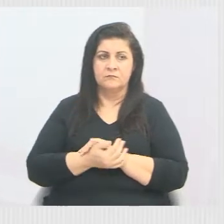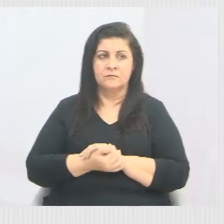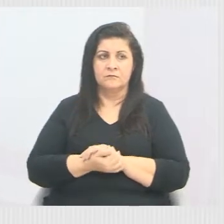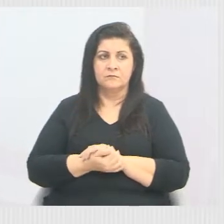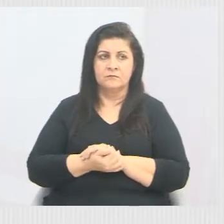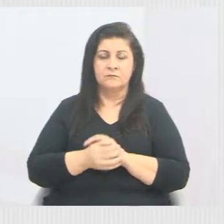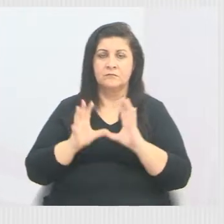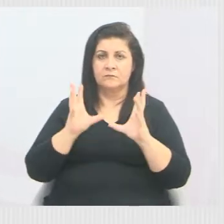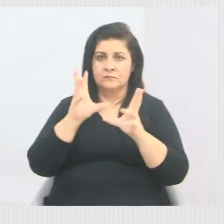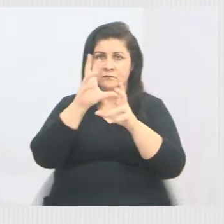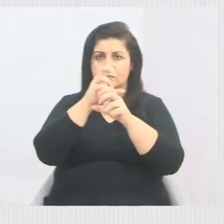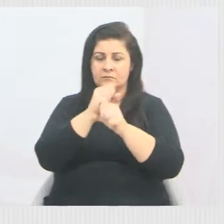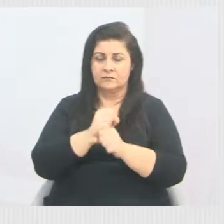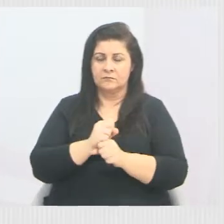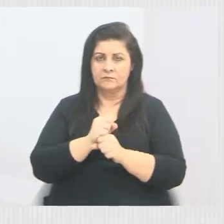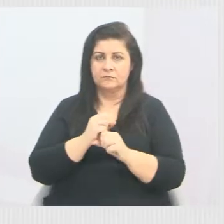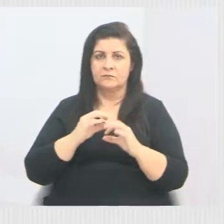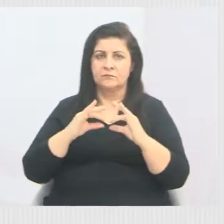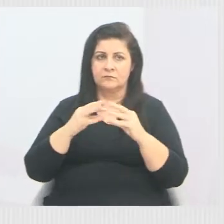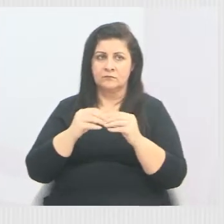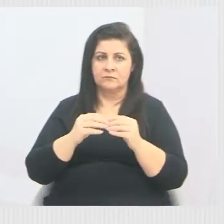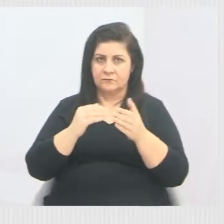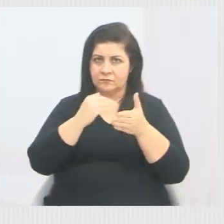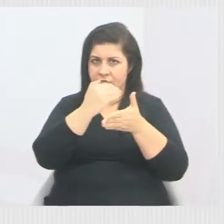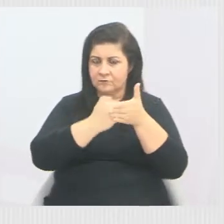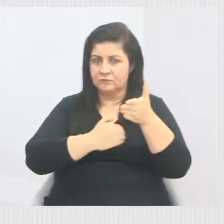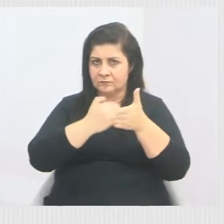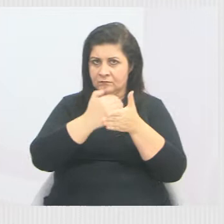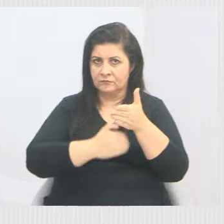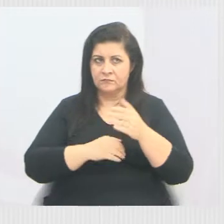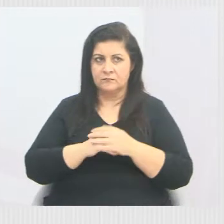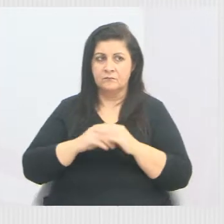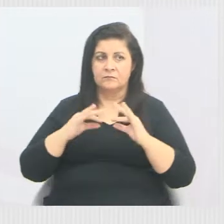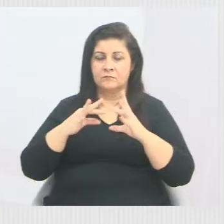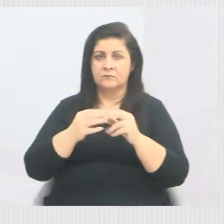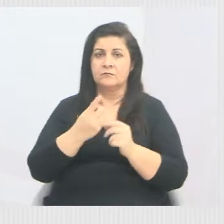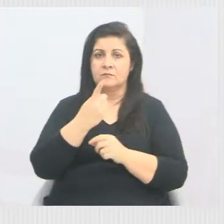E a somatória dessas deduções dá um montante de